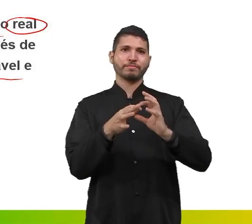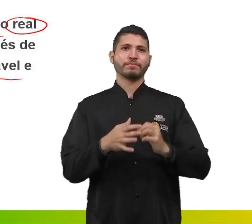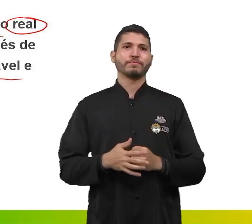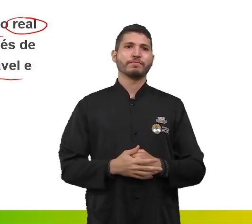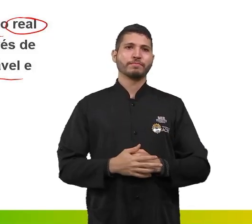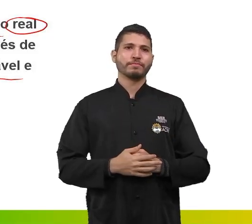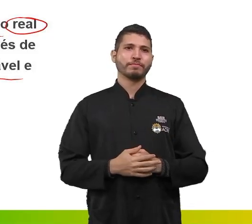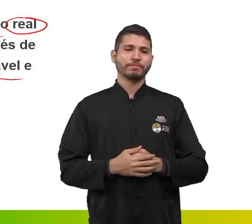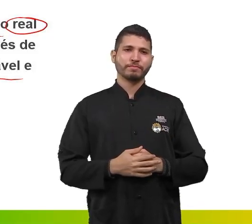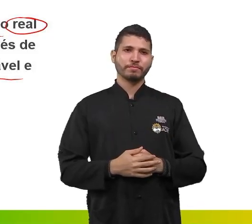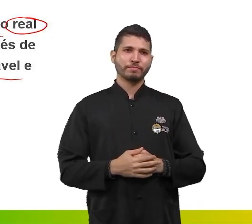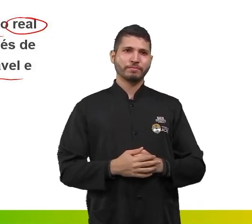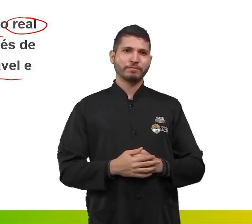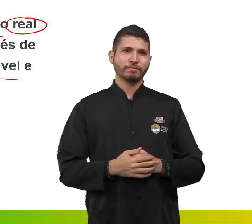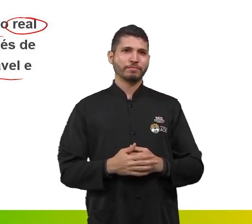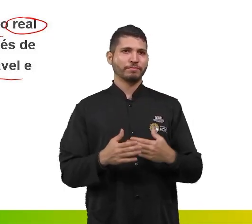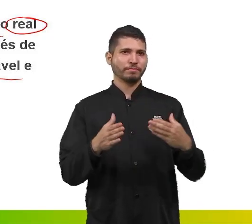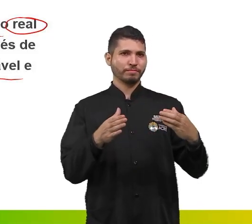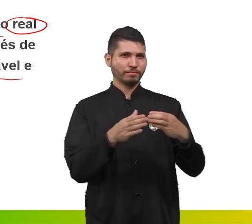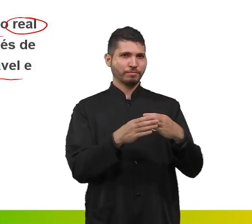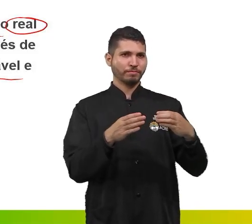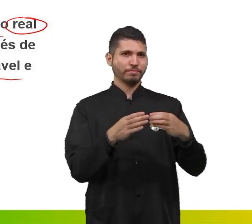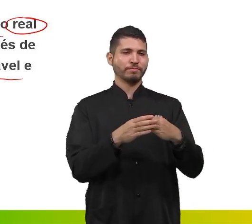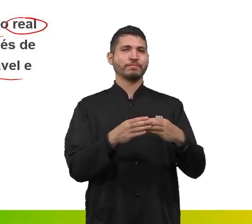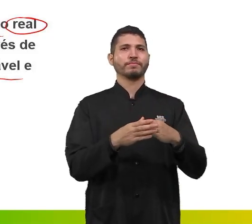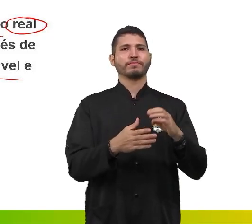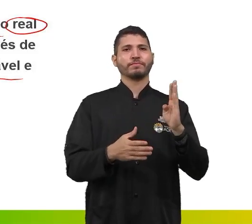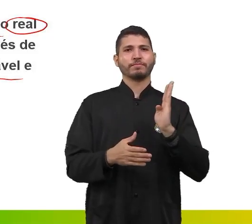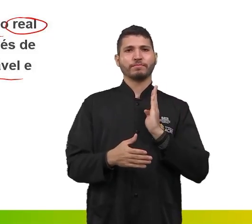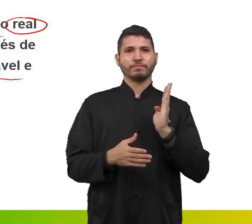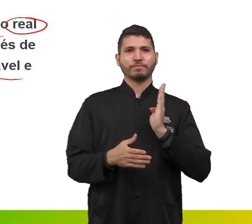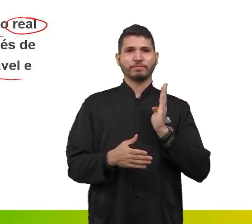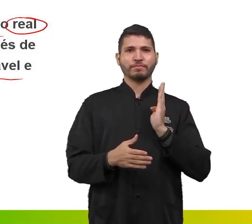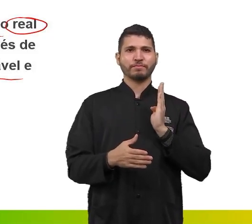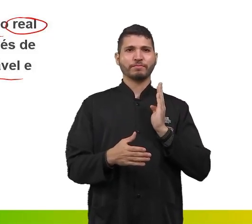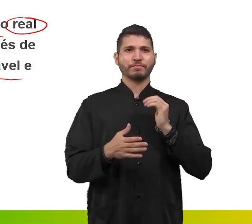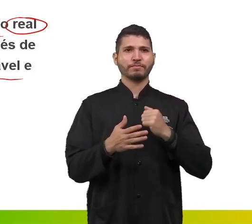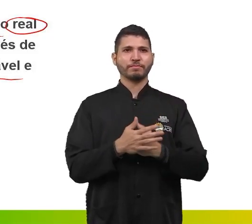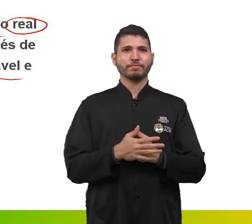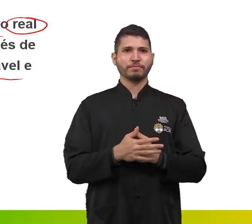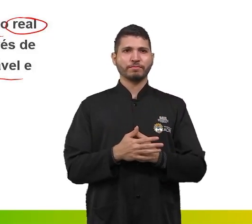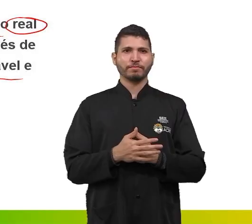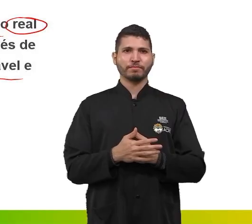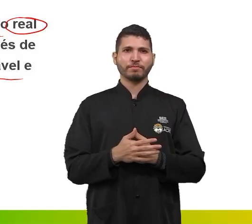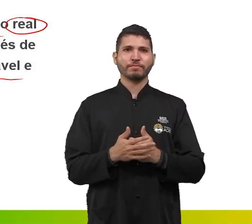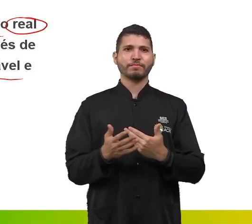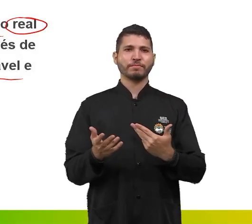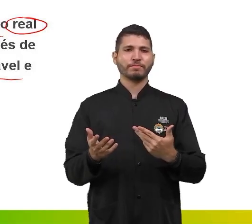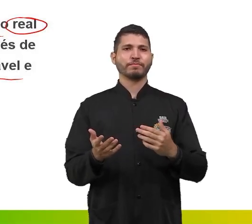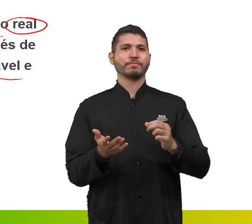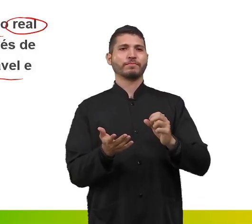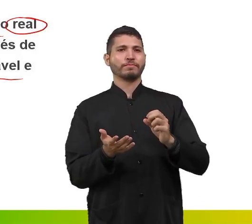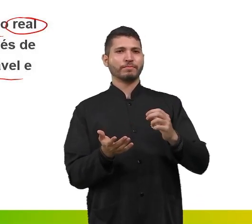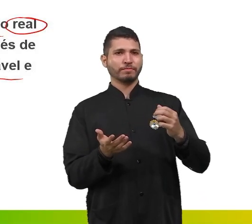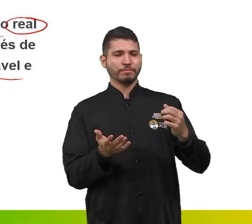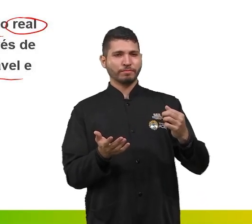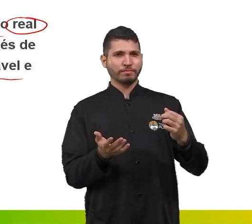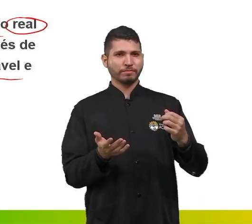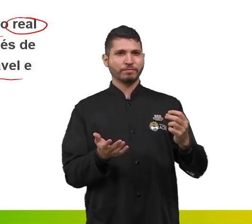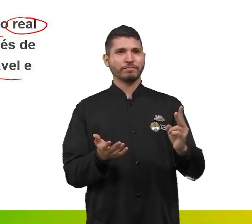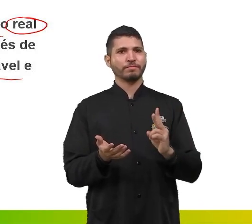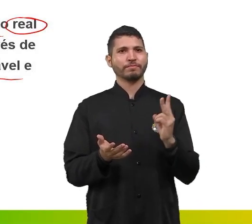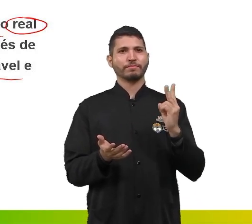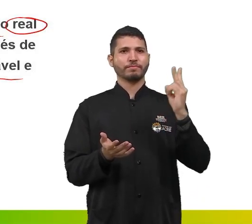que praticava comércio, os burgueses, favorece intensamente a unificação monetária e comercial